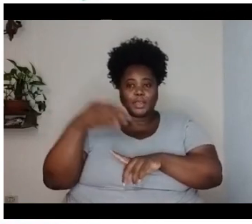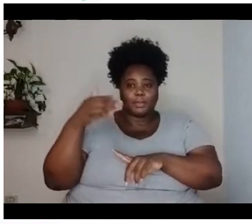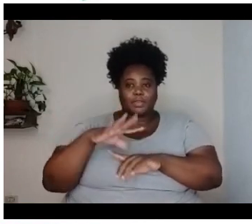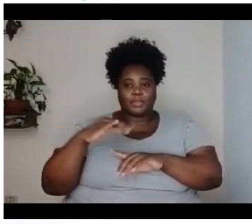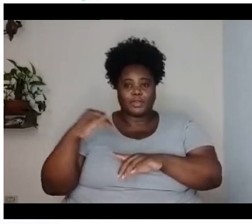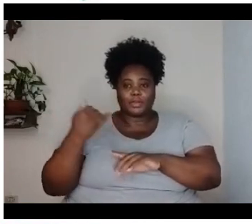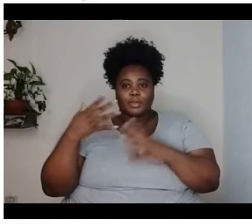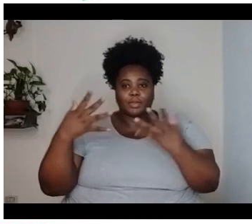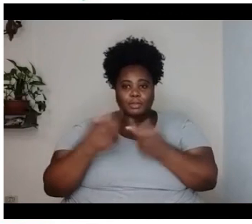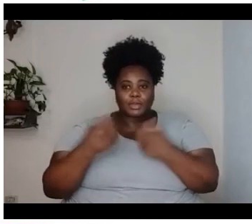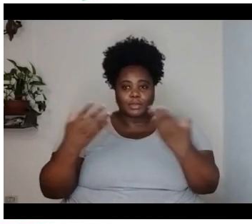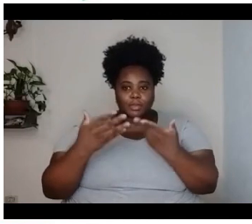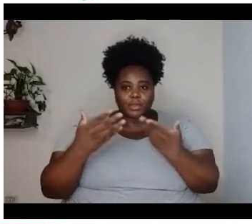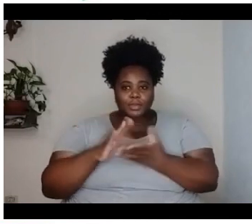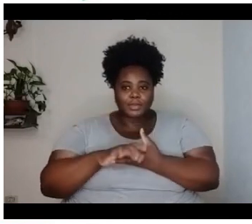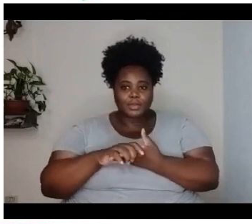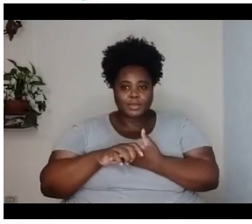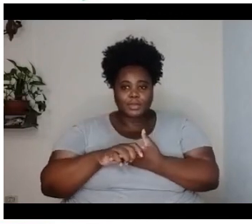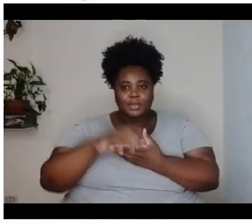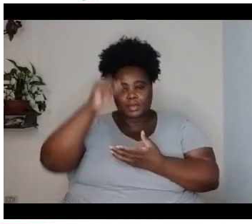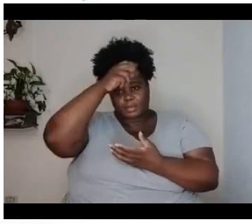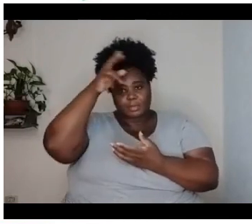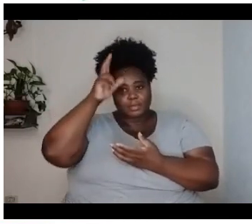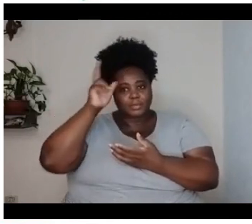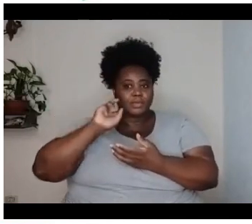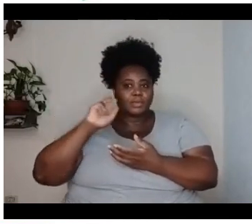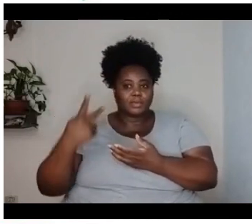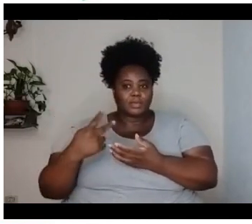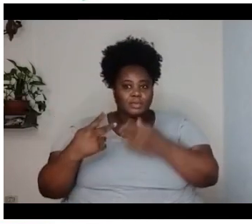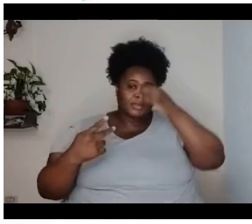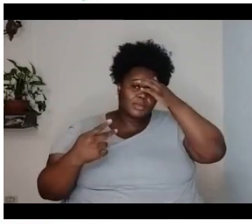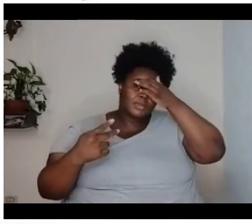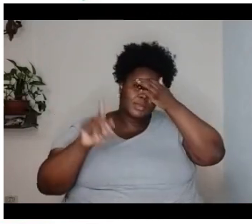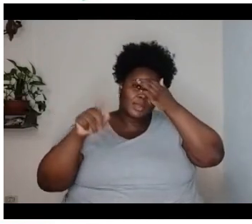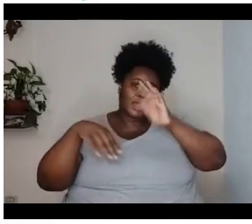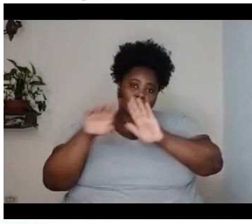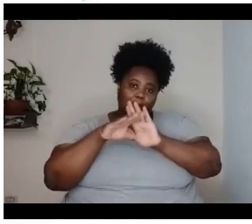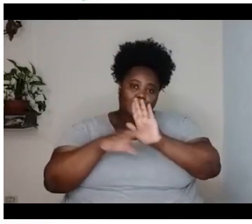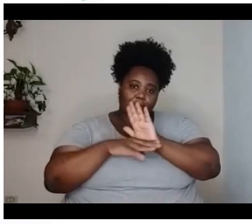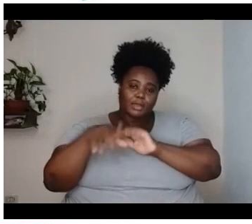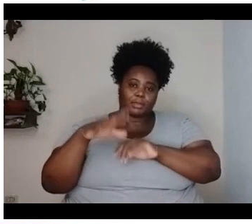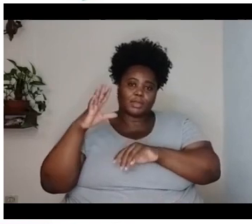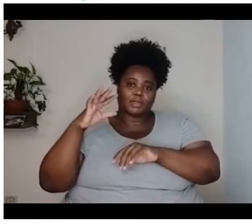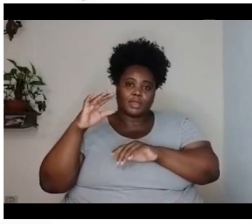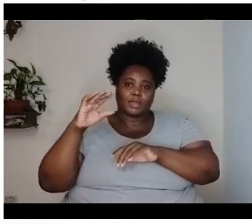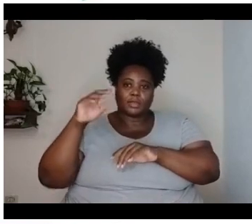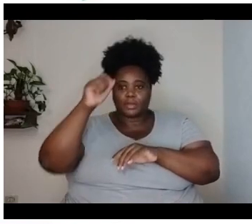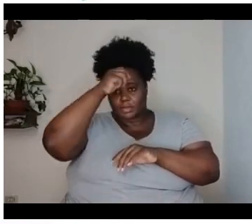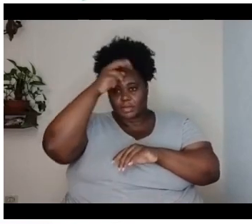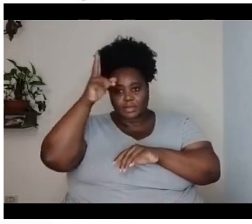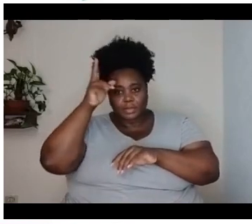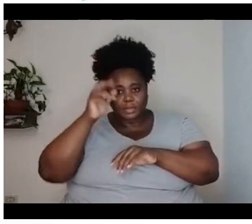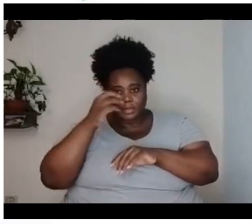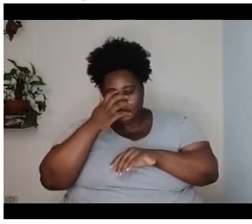A prefeitura, né, de BH, o circuito, que eu falei prefeitura, é uma programação da prefeitura, né? Isso.